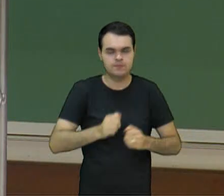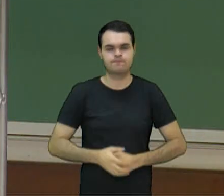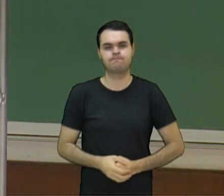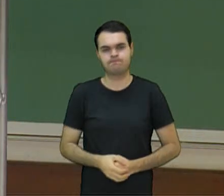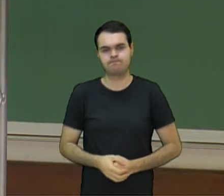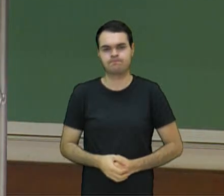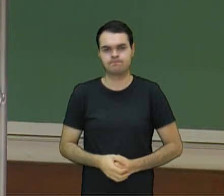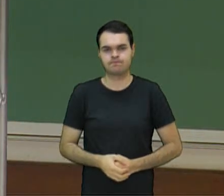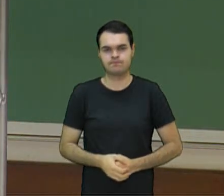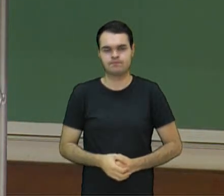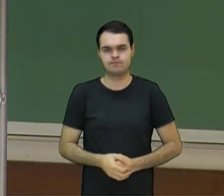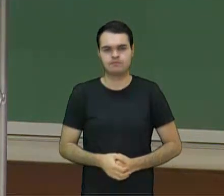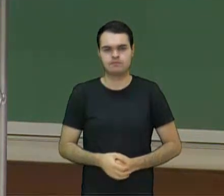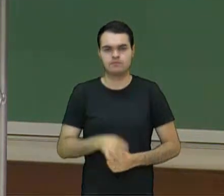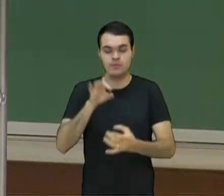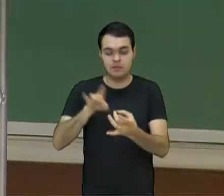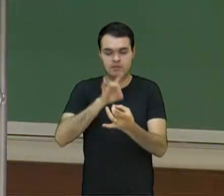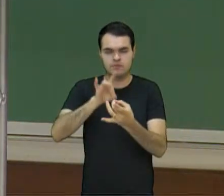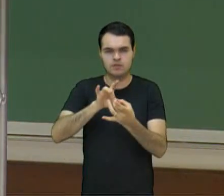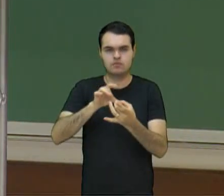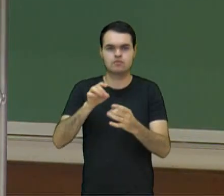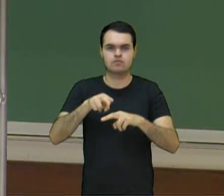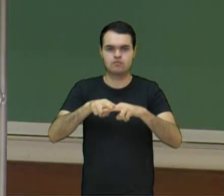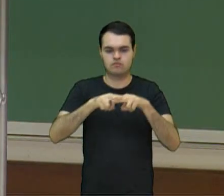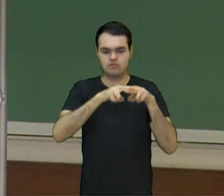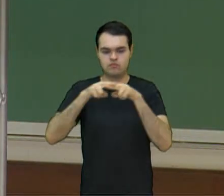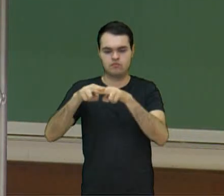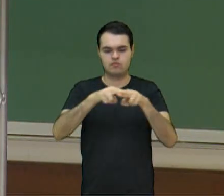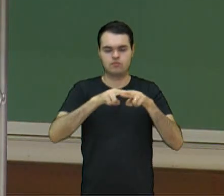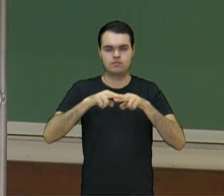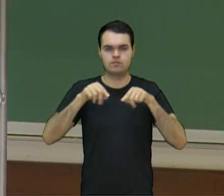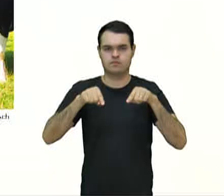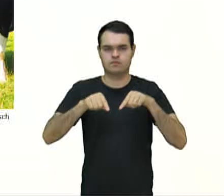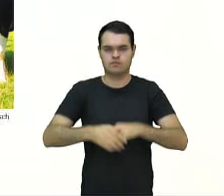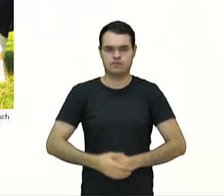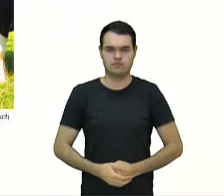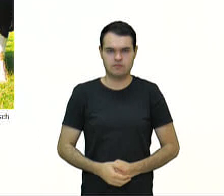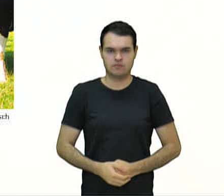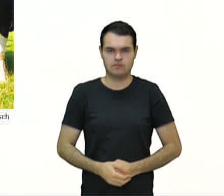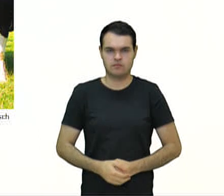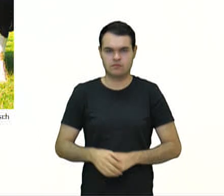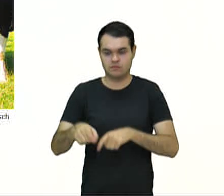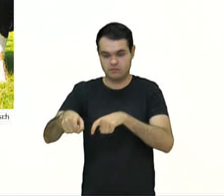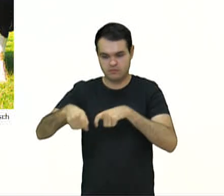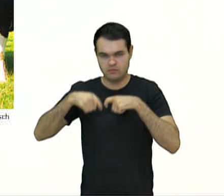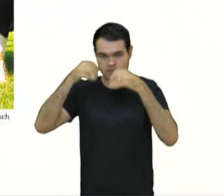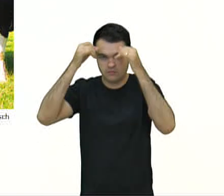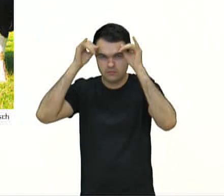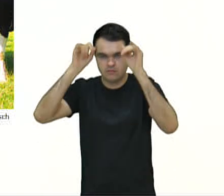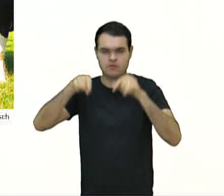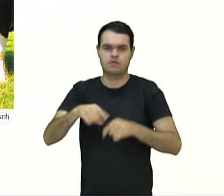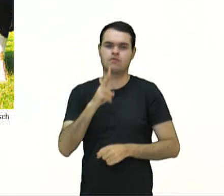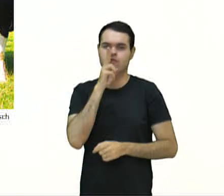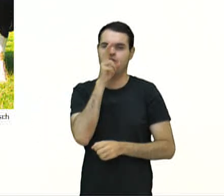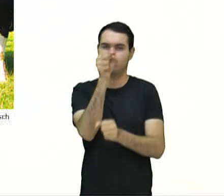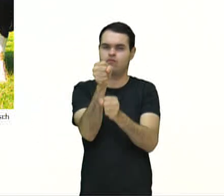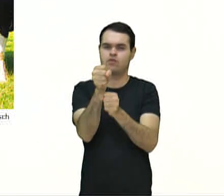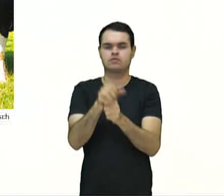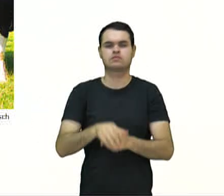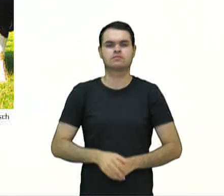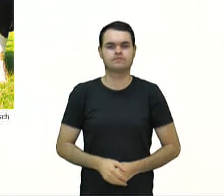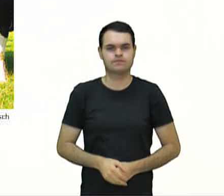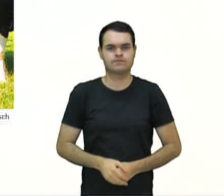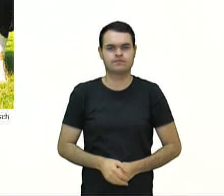Aí o caso específico da Nova Zelândia. A Nova Zelândia, as atividades agropecuárias são bastante atuantes, têm uma grande